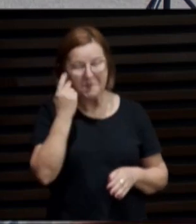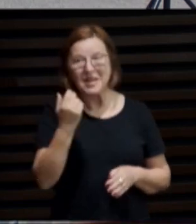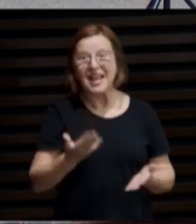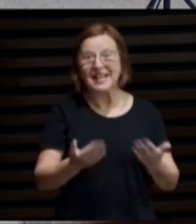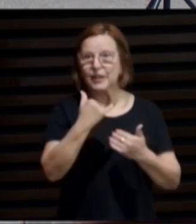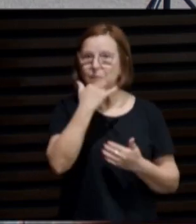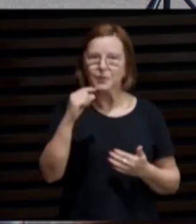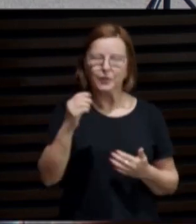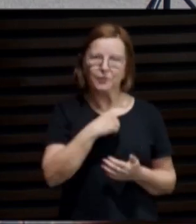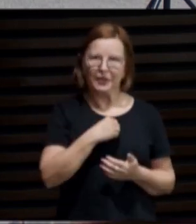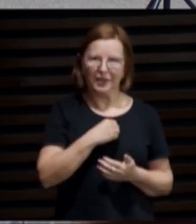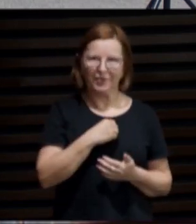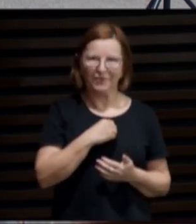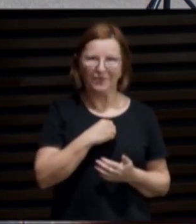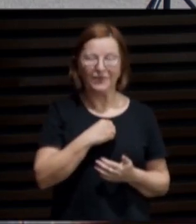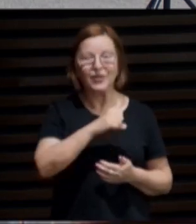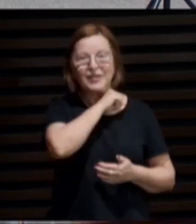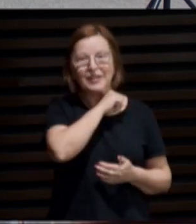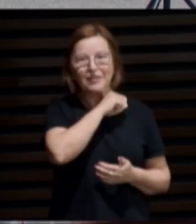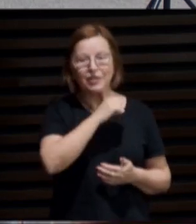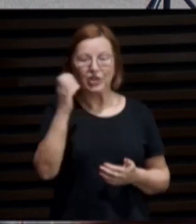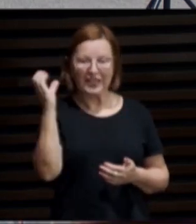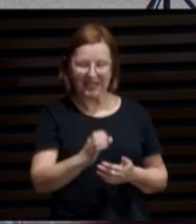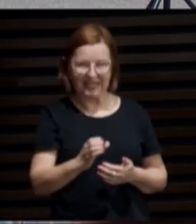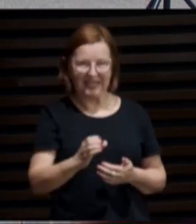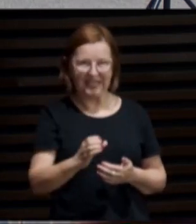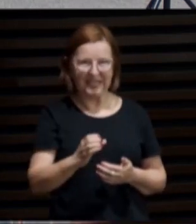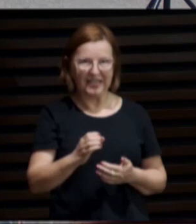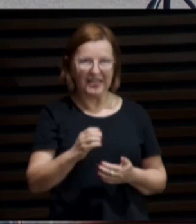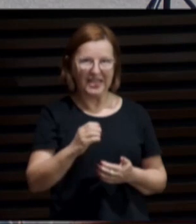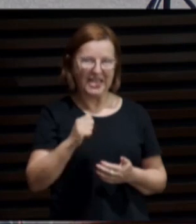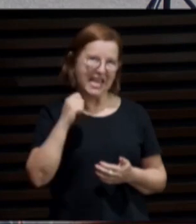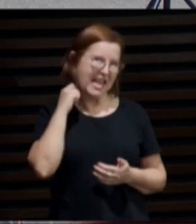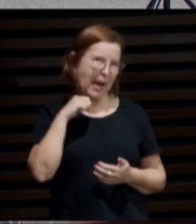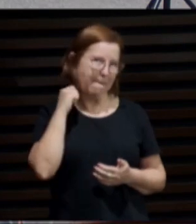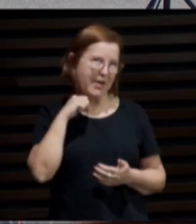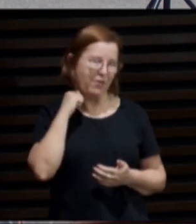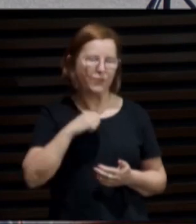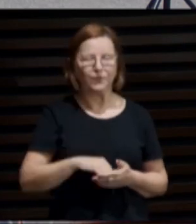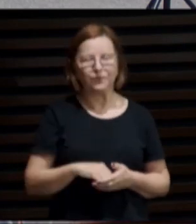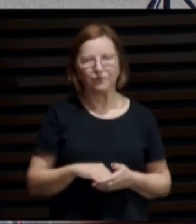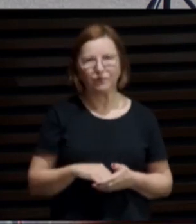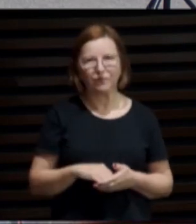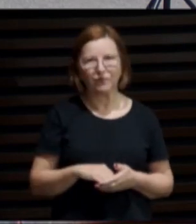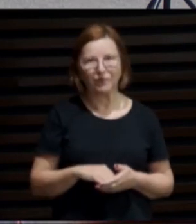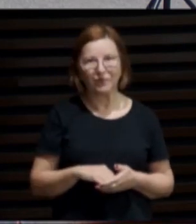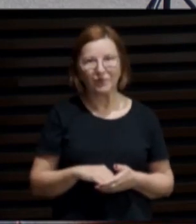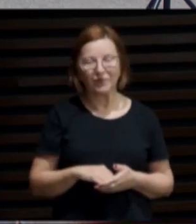do sacrifício de Caim e Abel. Seguindo mais à frente, nós vemos que o sacrifício e a adoração de